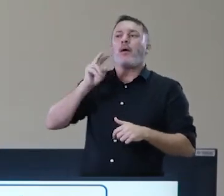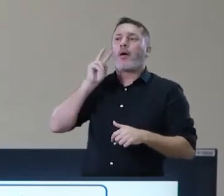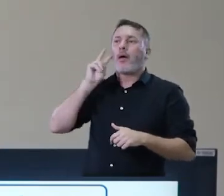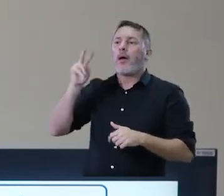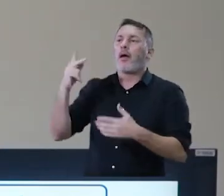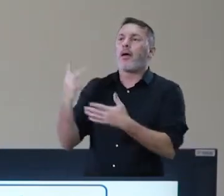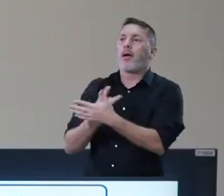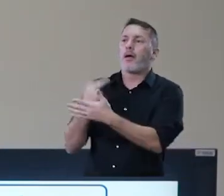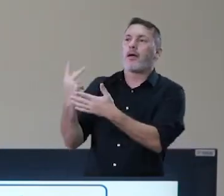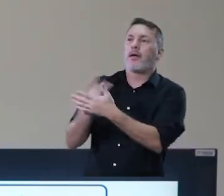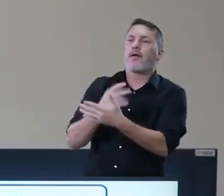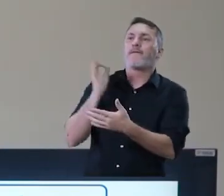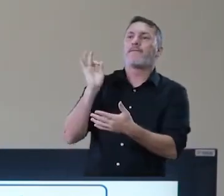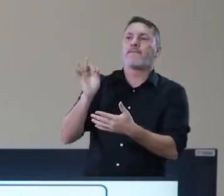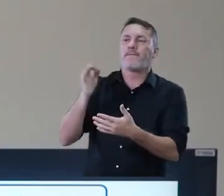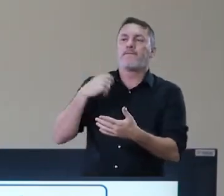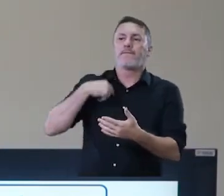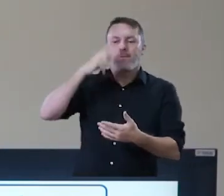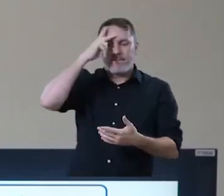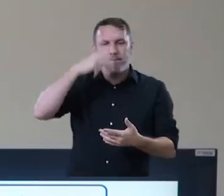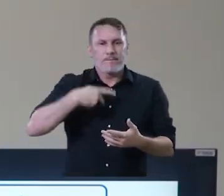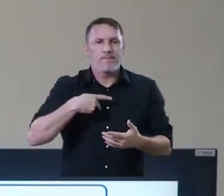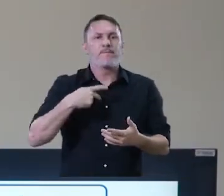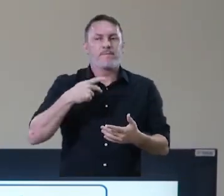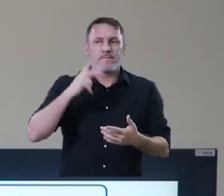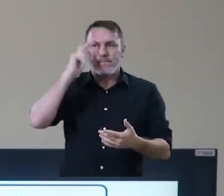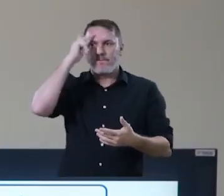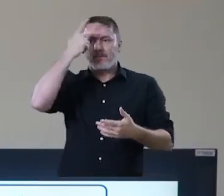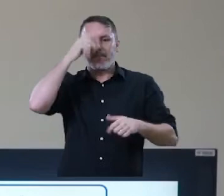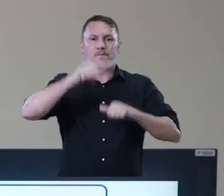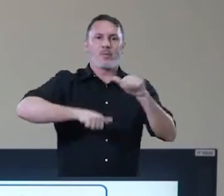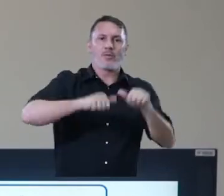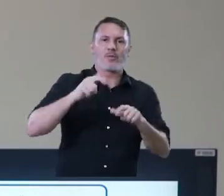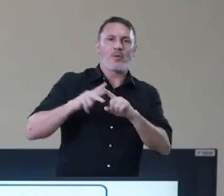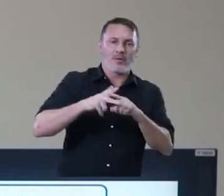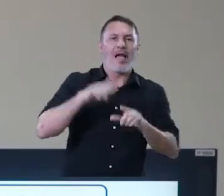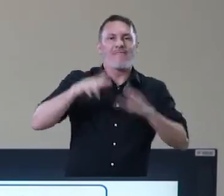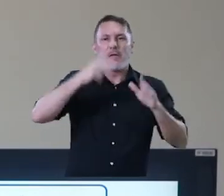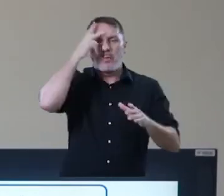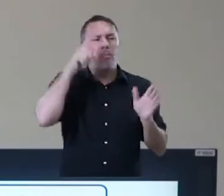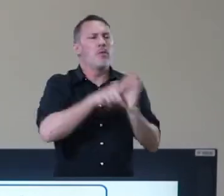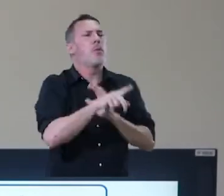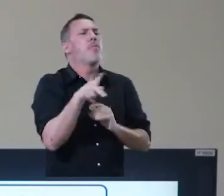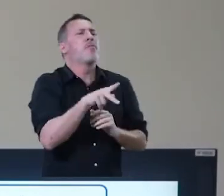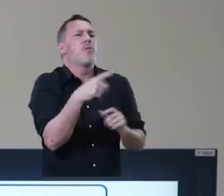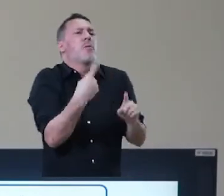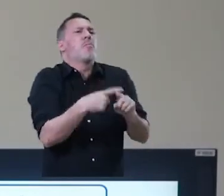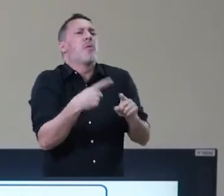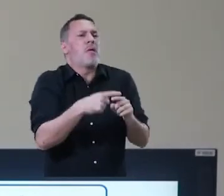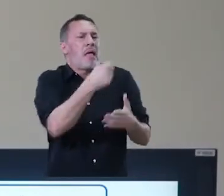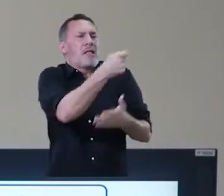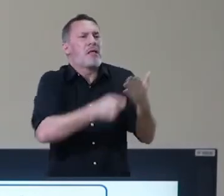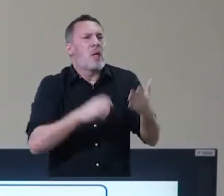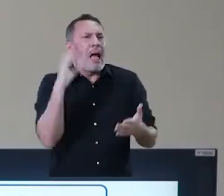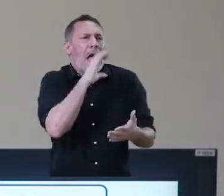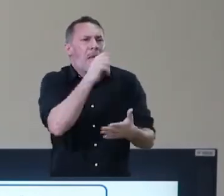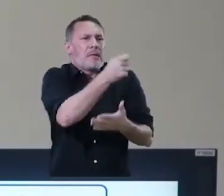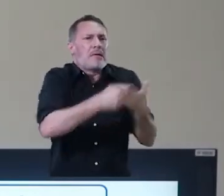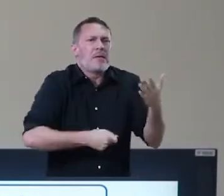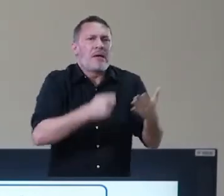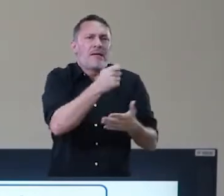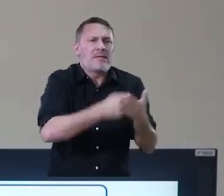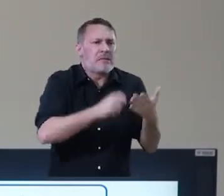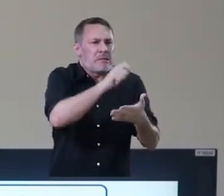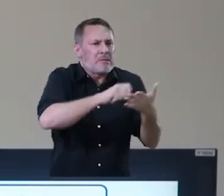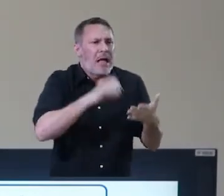começa a ver os erros, automaticamente você vai encontrar os erros na sua redação. Às vezes os alunos perguntam, prof, por que o professor de redação faz redação muito